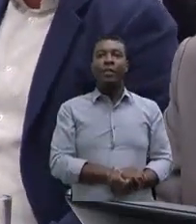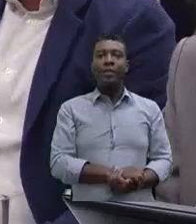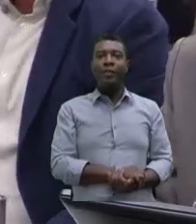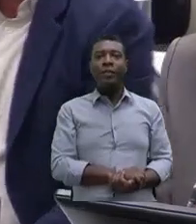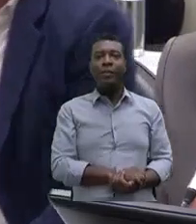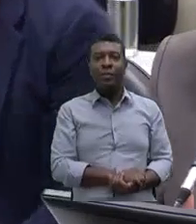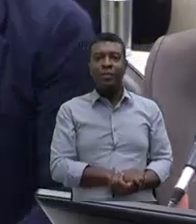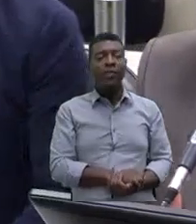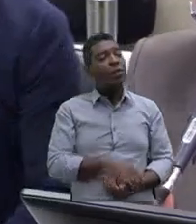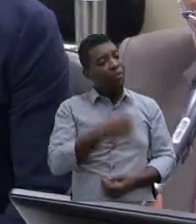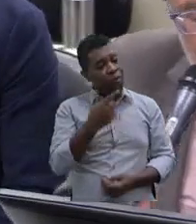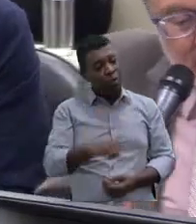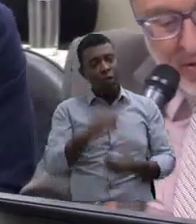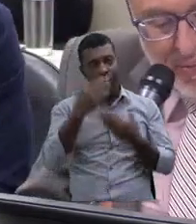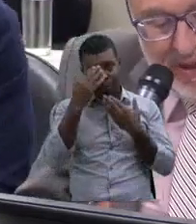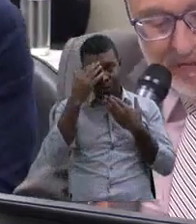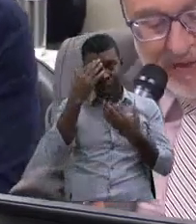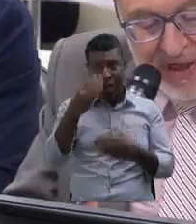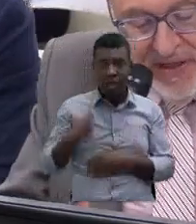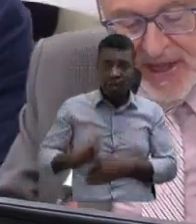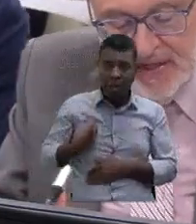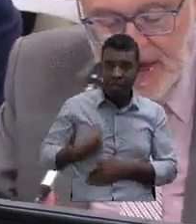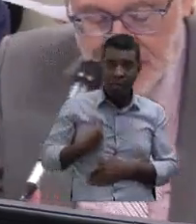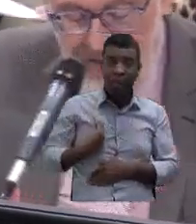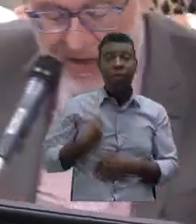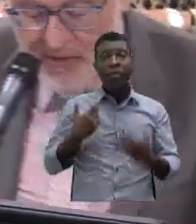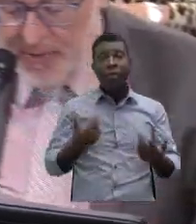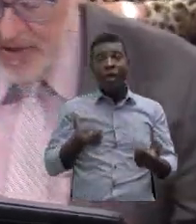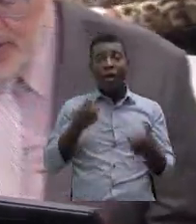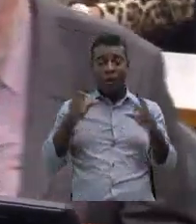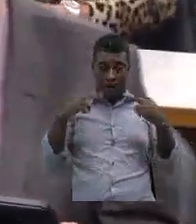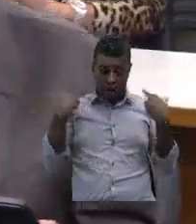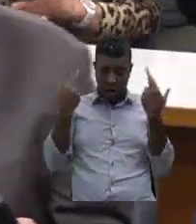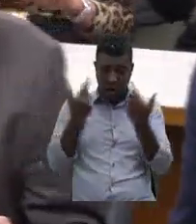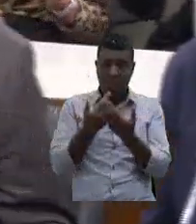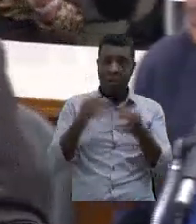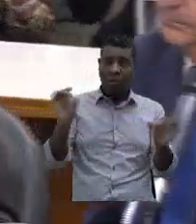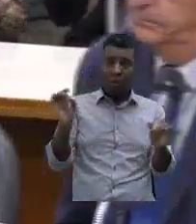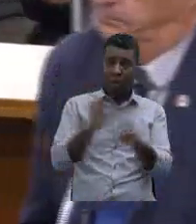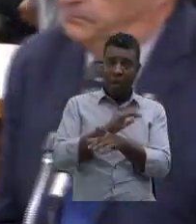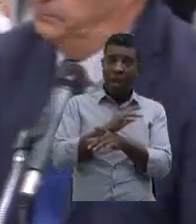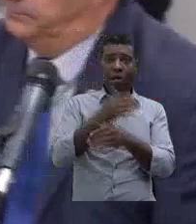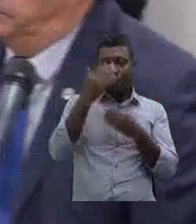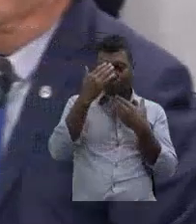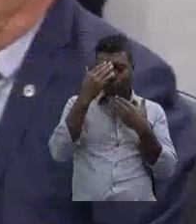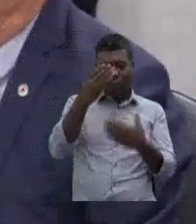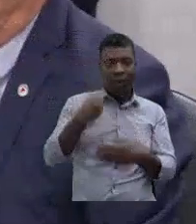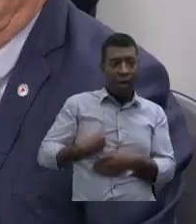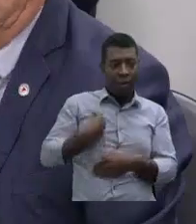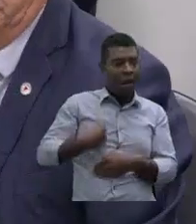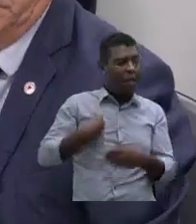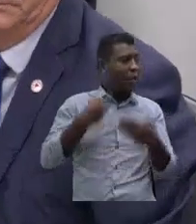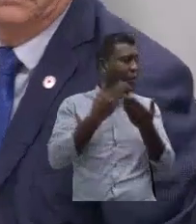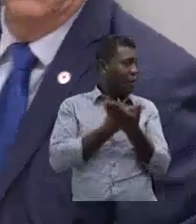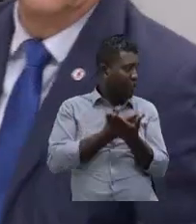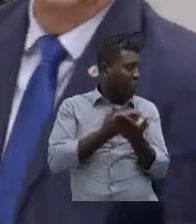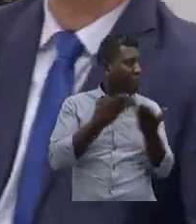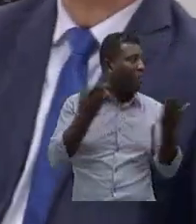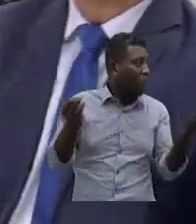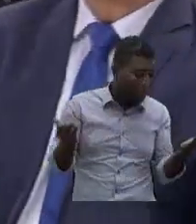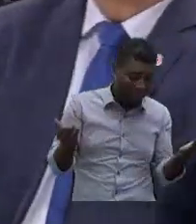agradeço de novo a presença do secretário, e cumprida a finalidade da reunião, a presidência agradece a presença dos parlamentares e do